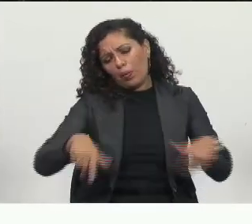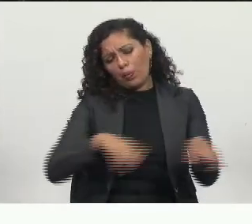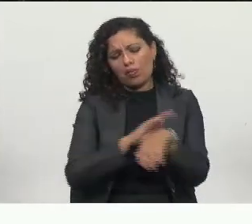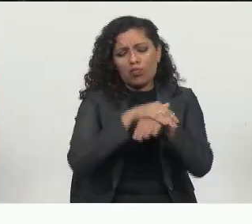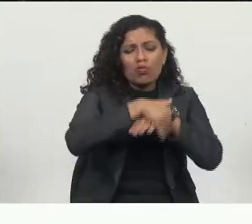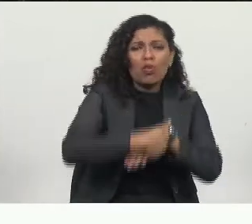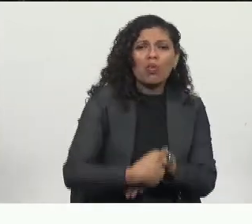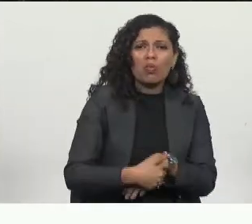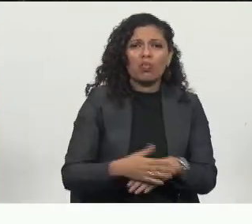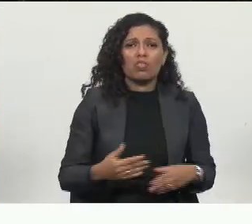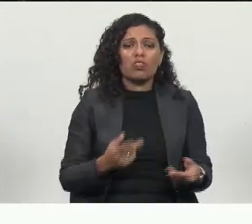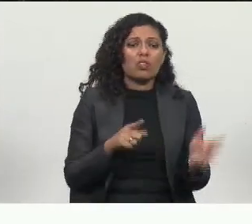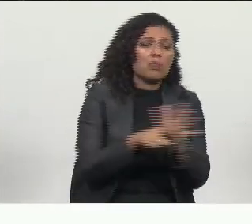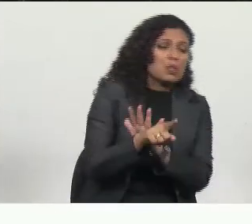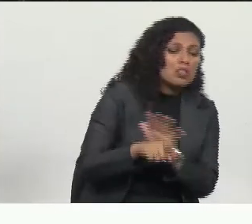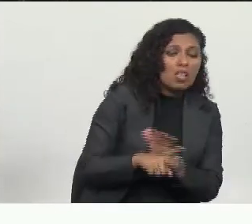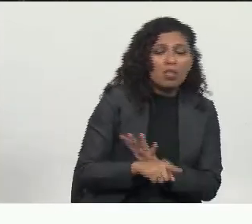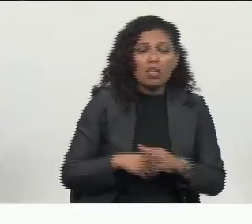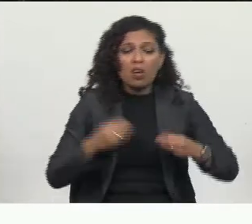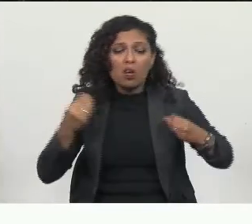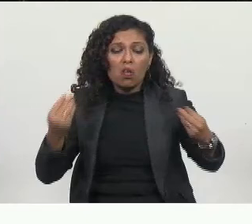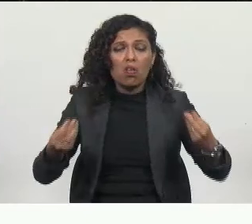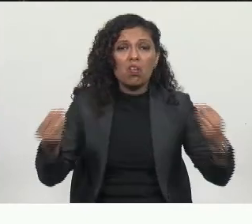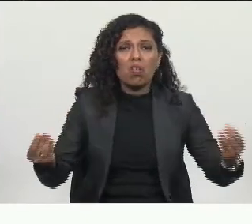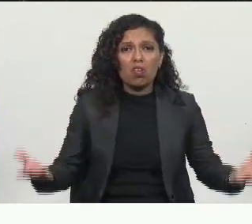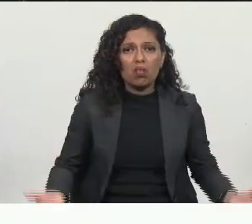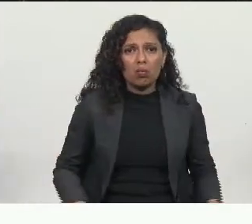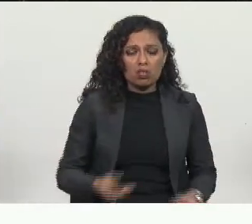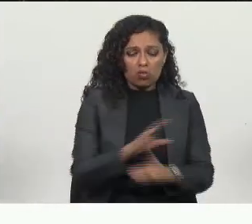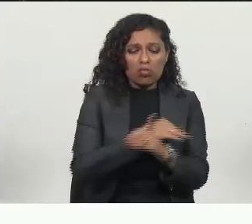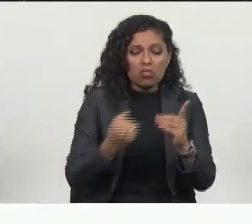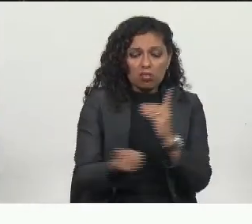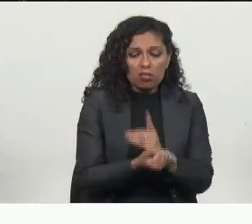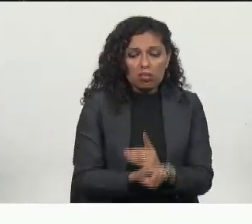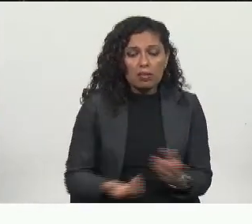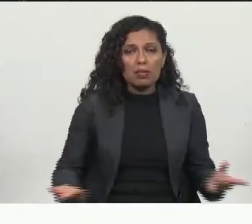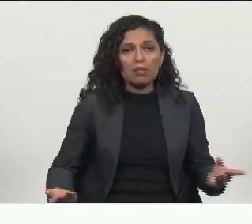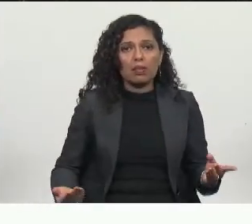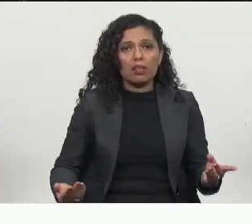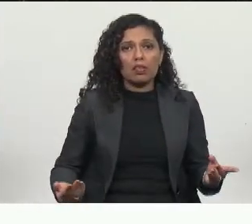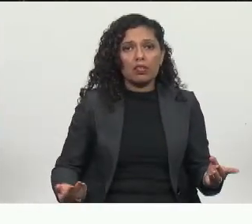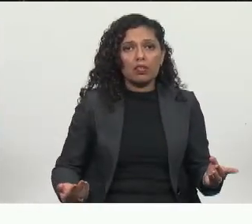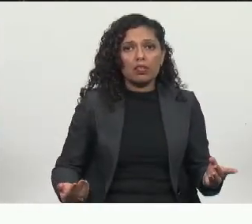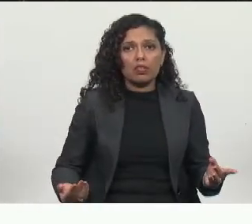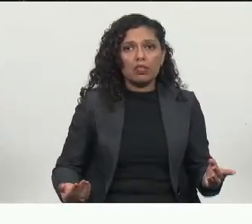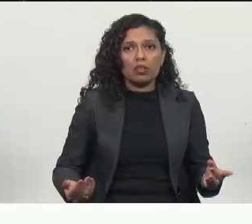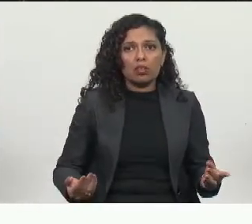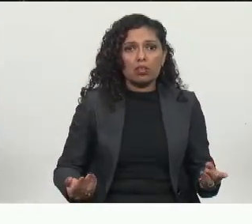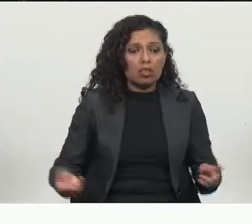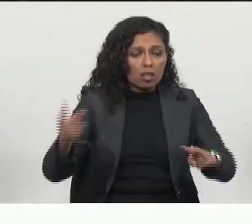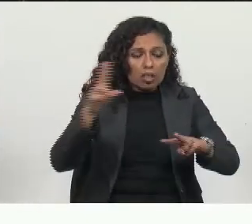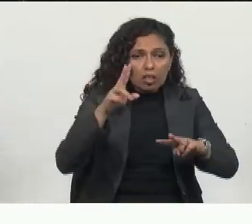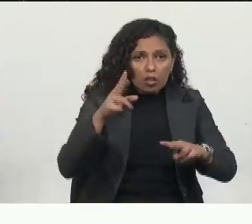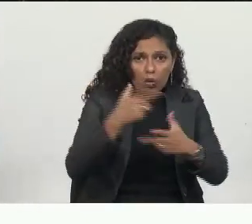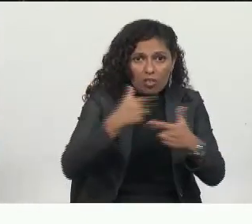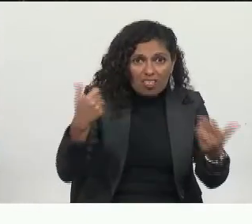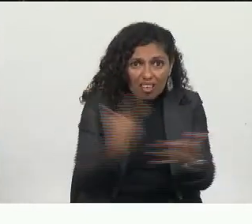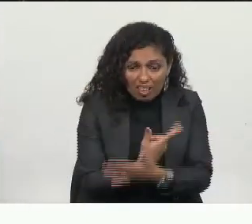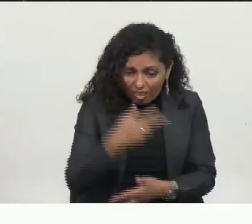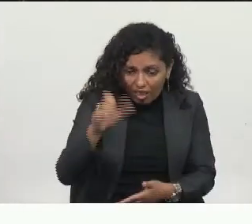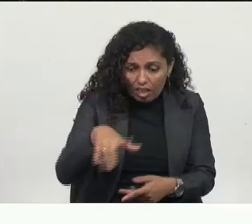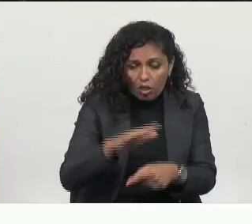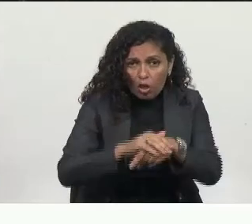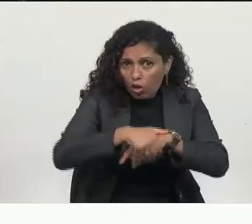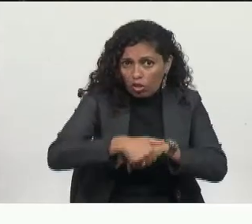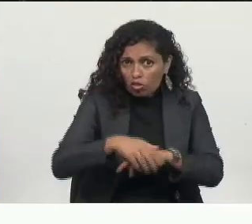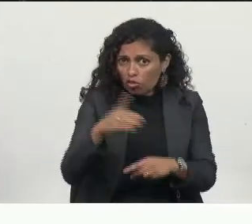vai investigar que a população precisa de segurança se você anda de dia, gente? Os crimes acontecem à noite. Eu falei tudo isso aqui. Você está coberto de